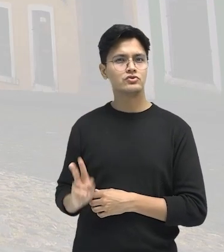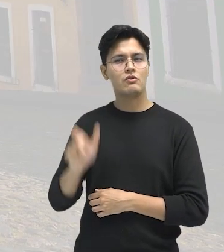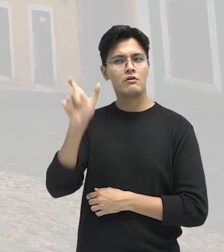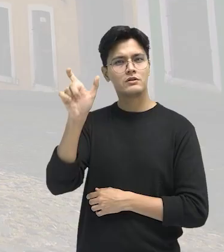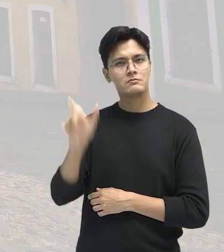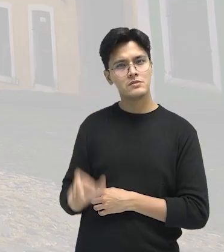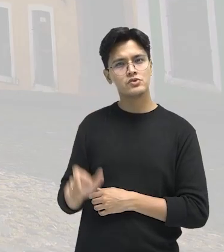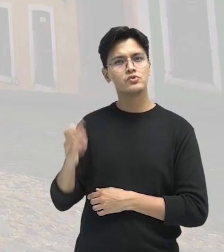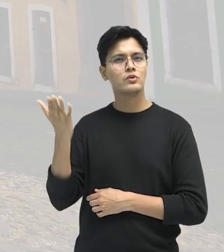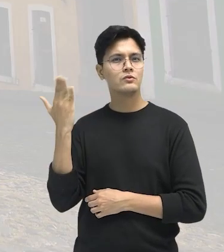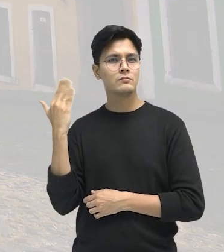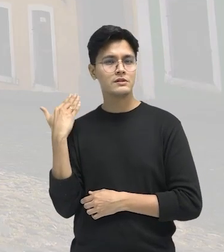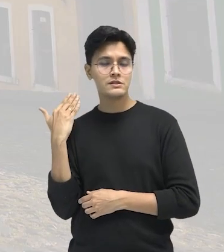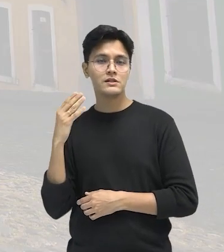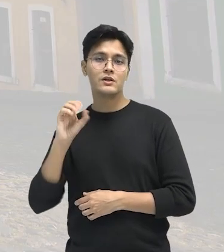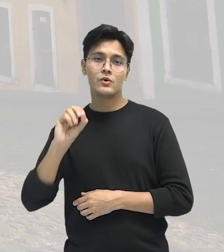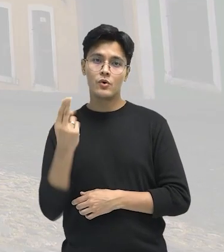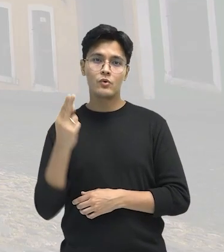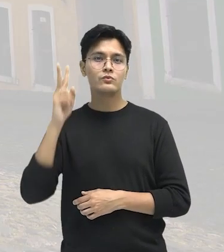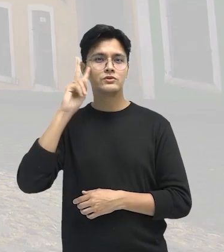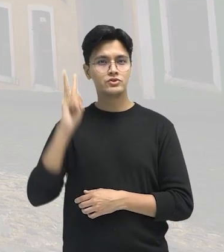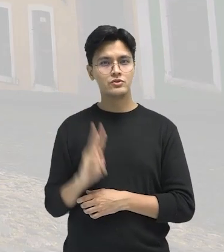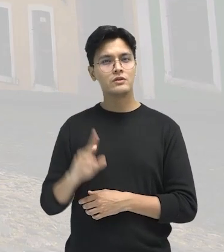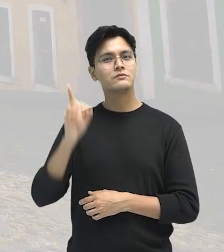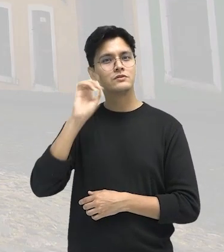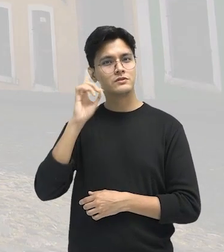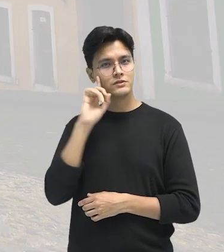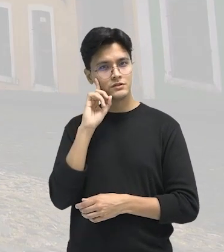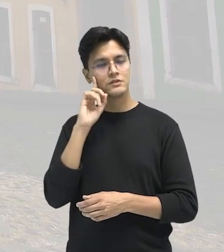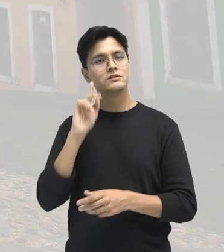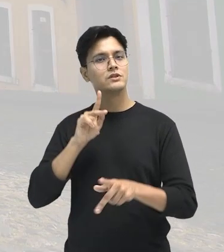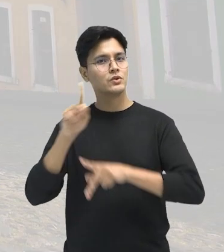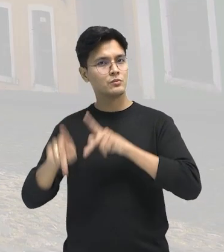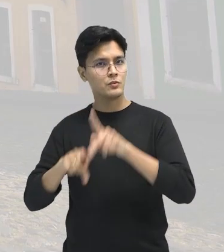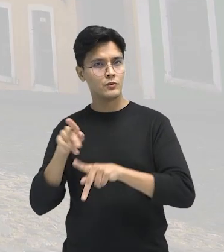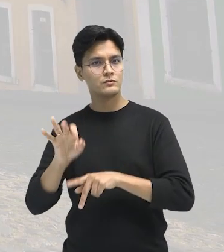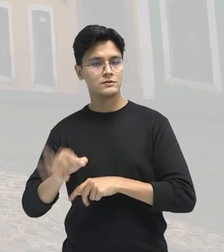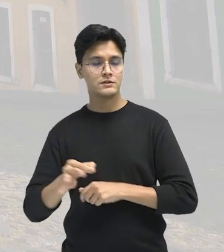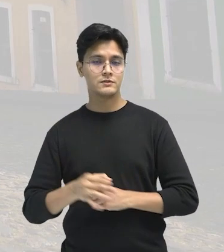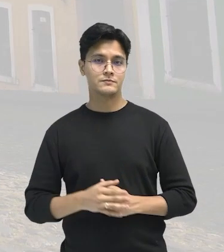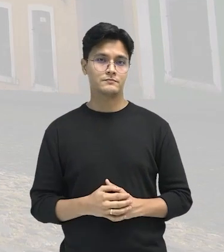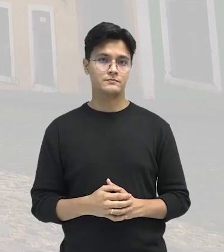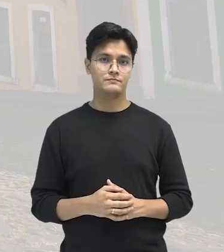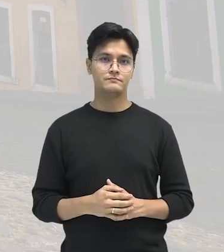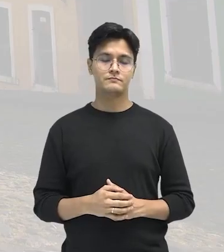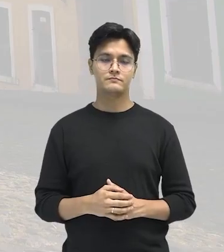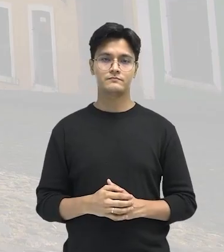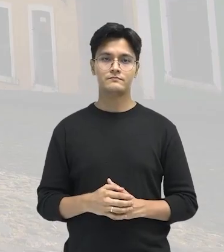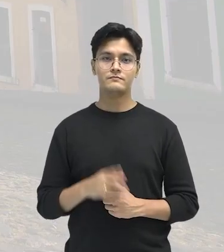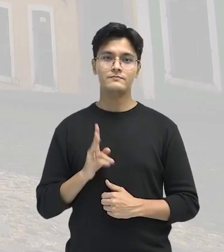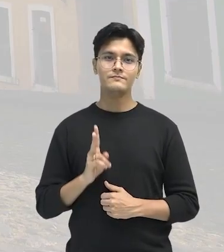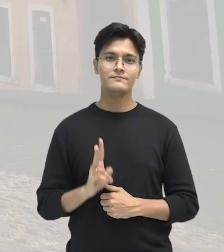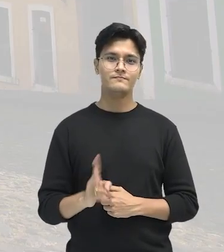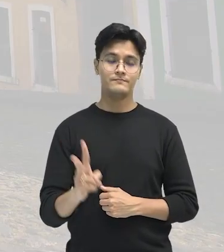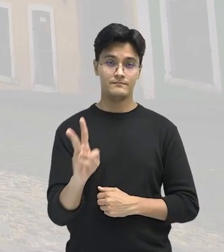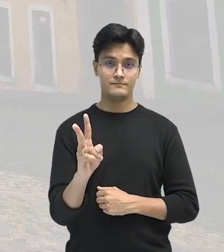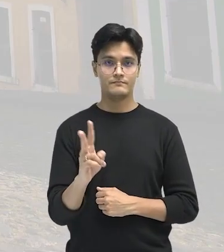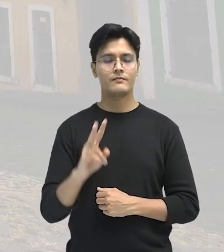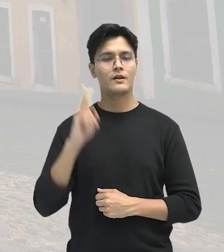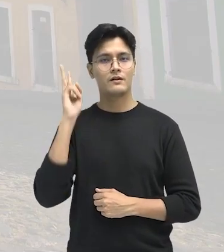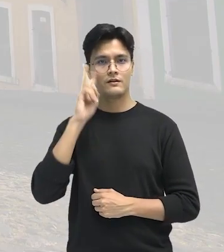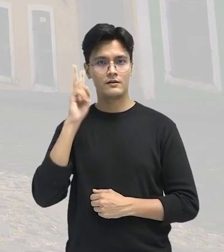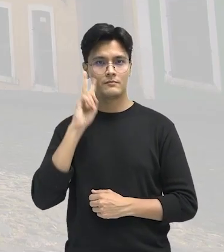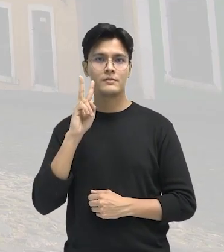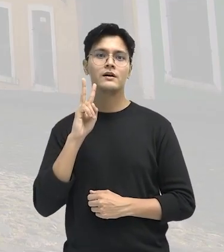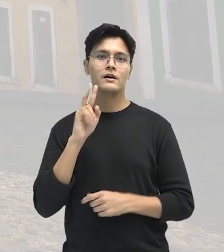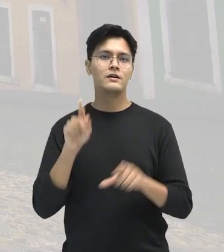tempo, ou histórias do cotidiano do povo. Bem interessante, não é mesmo? Muito bem, e prosseguindo, vamos